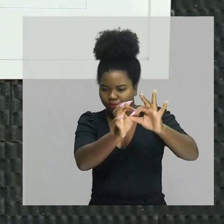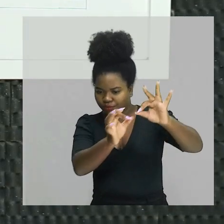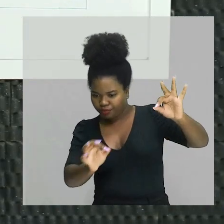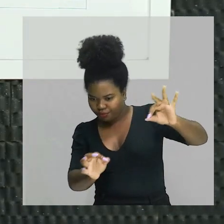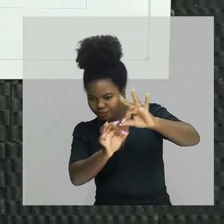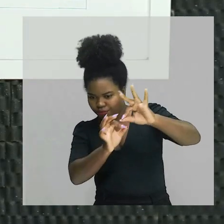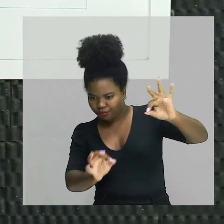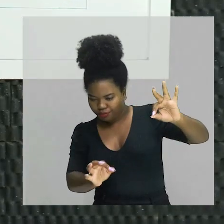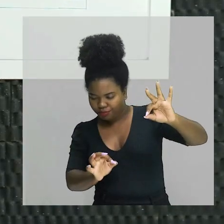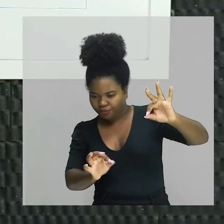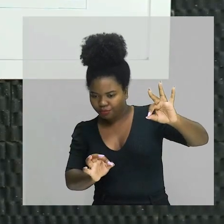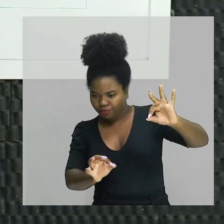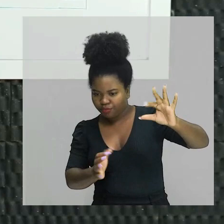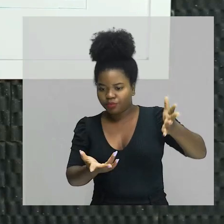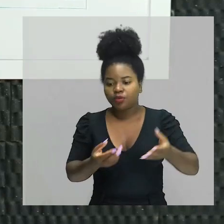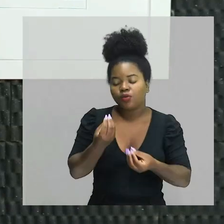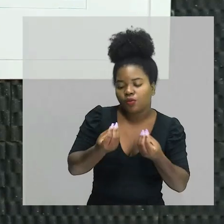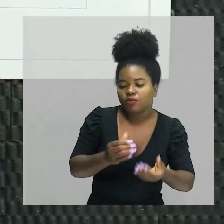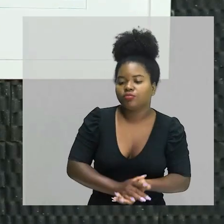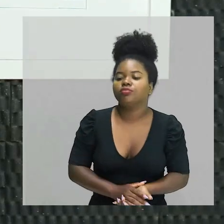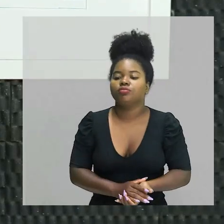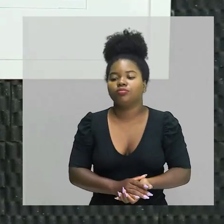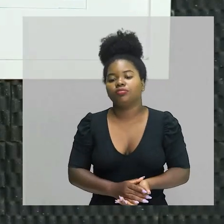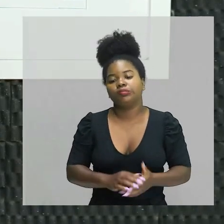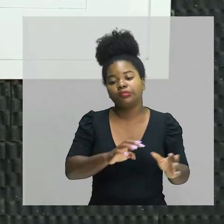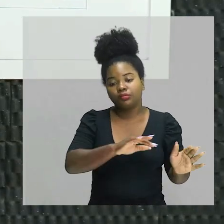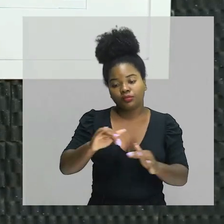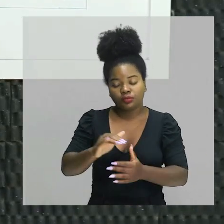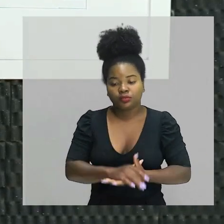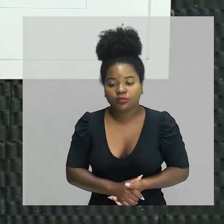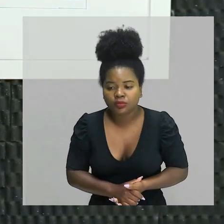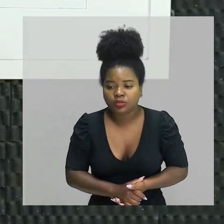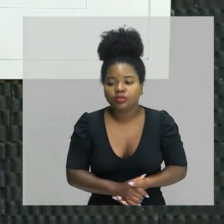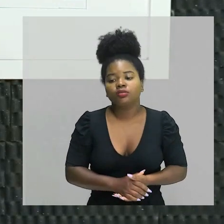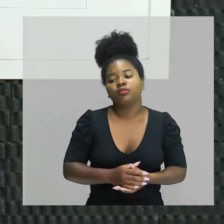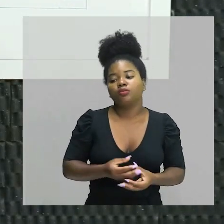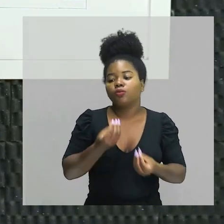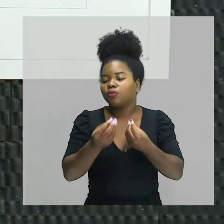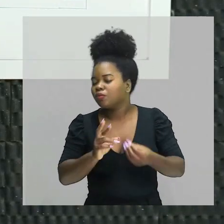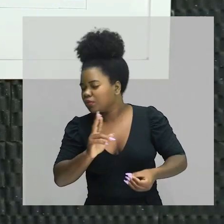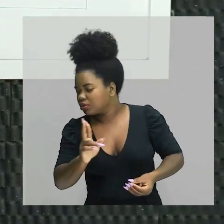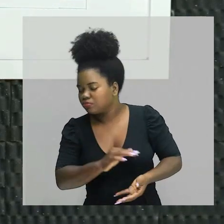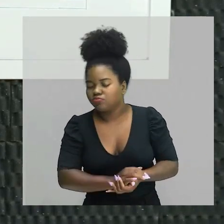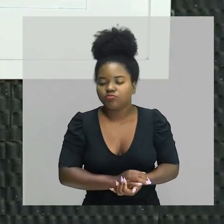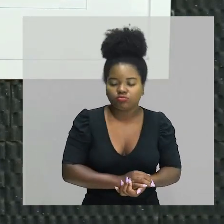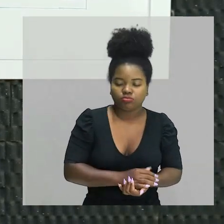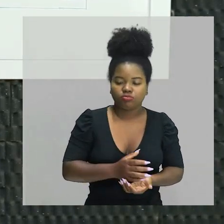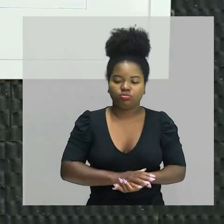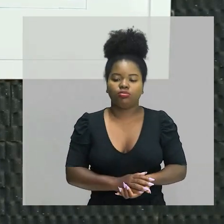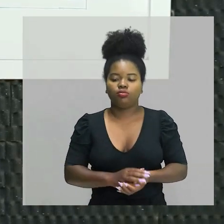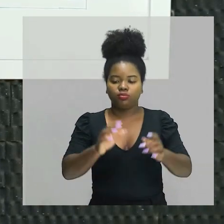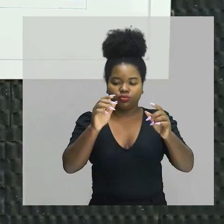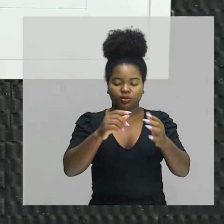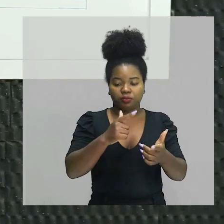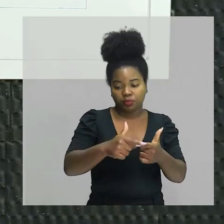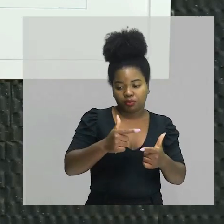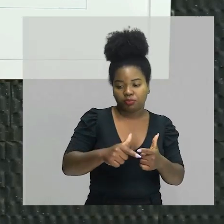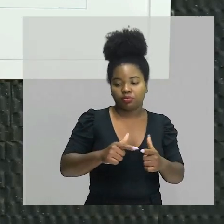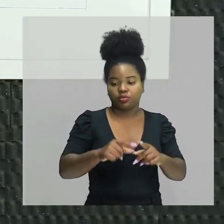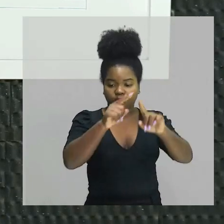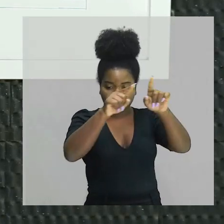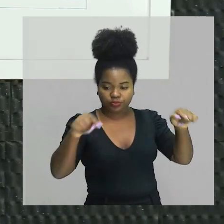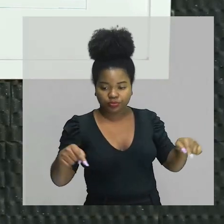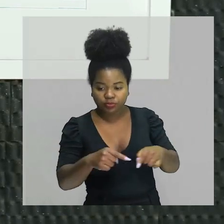ferramentas que a gente usa para resolver problemas com triângulo, principalmente o triângulo retângulo, é o